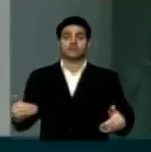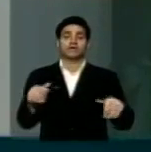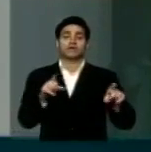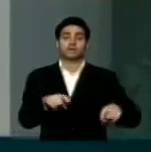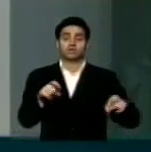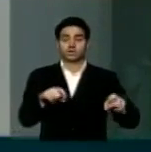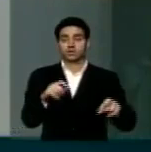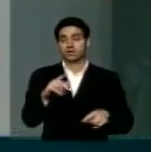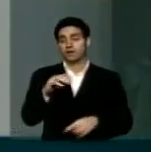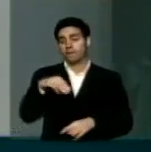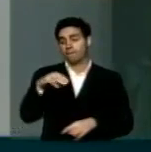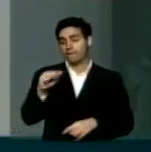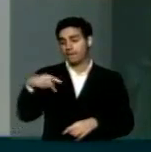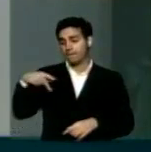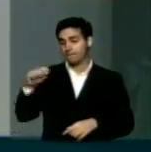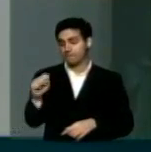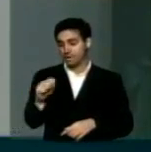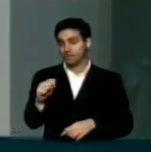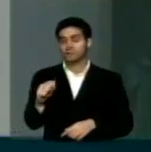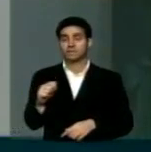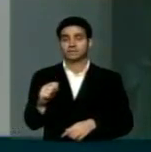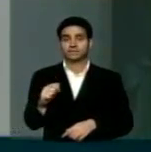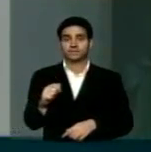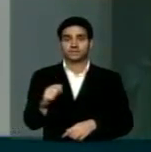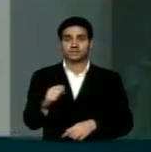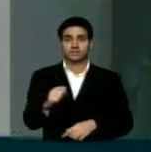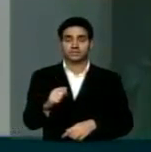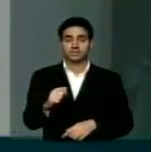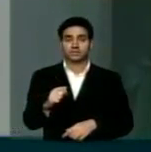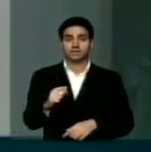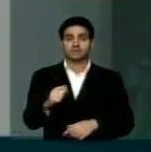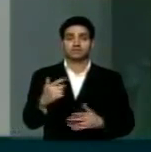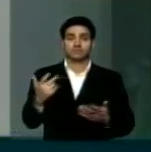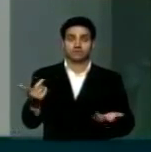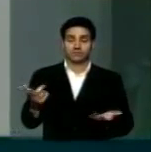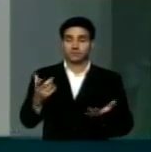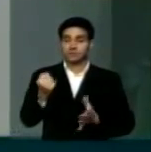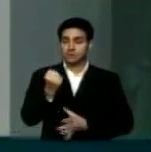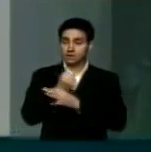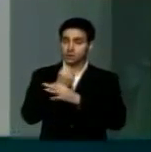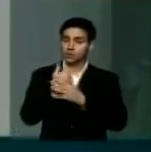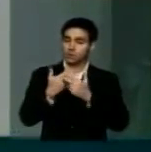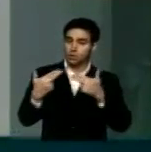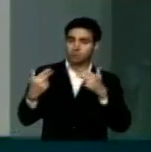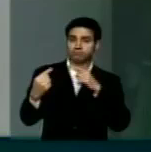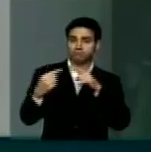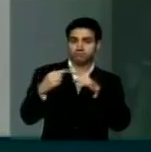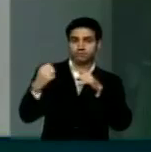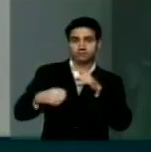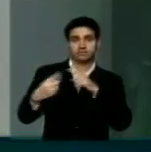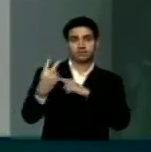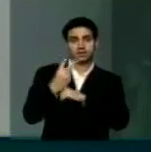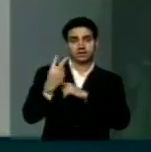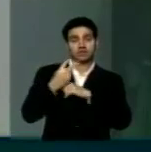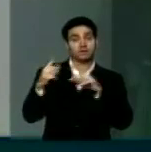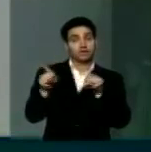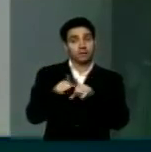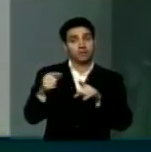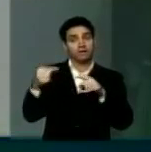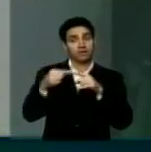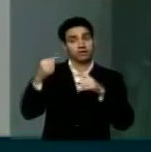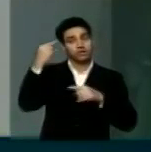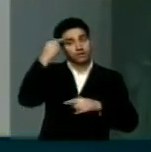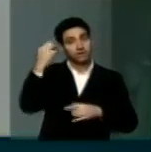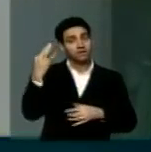Agricultura, Pecuária e do Abastecimento do Ministério do Desenvolvimento Agrário assegure medidas de proteção e políticas futuras